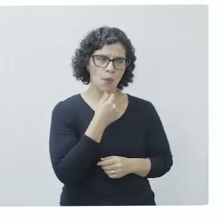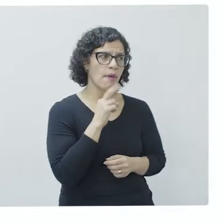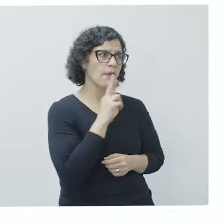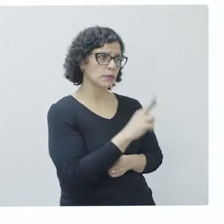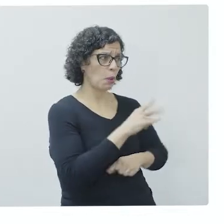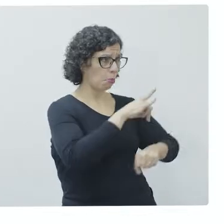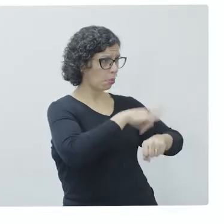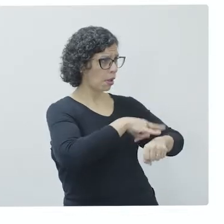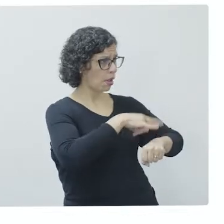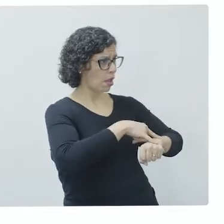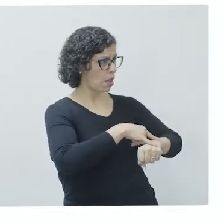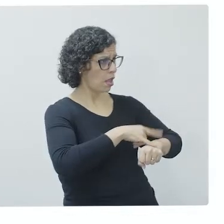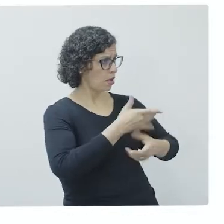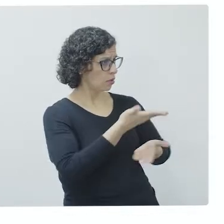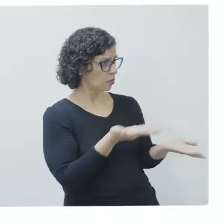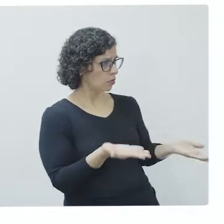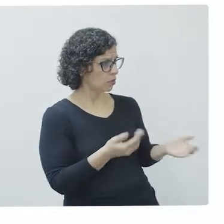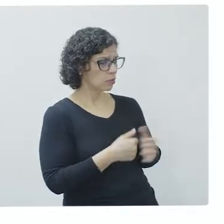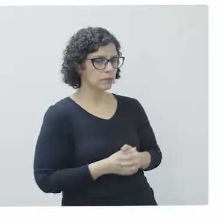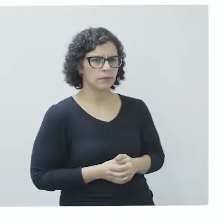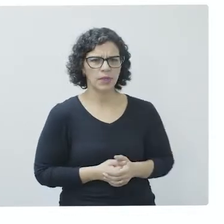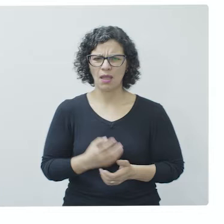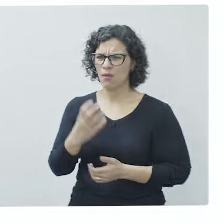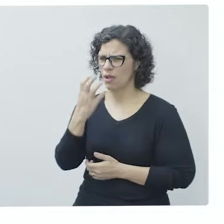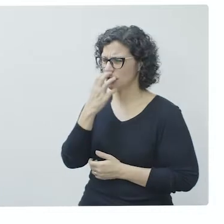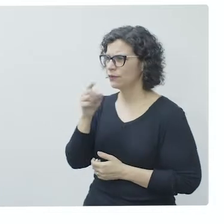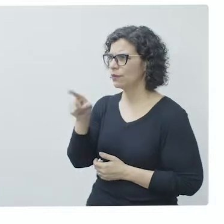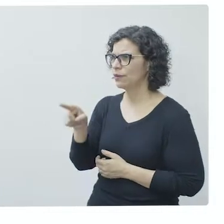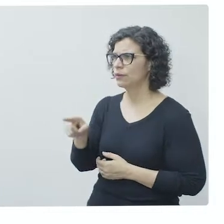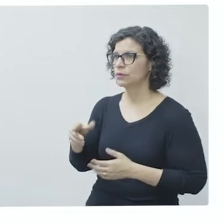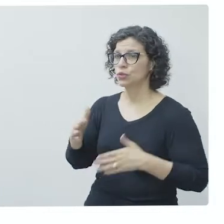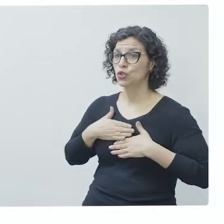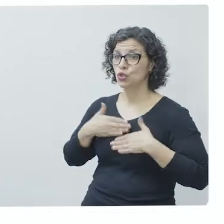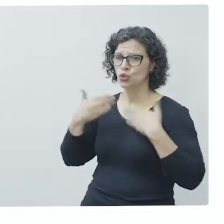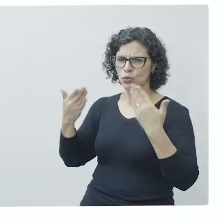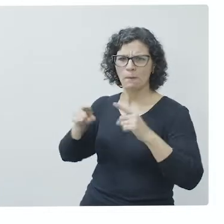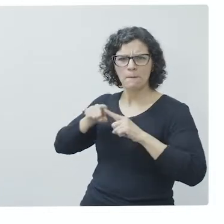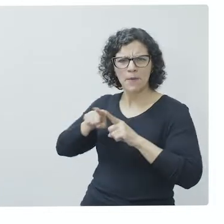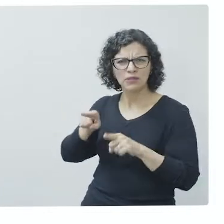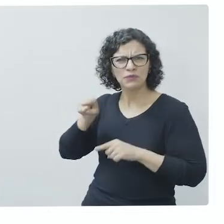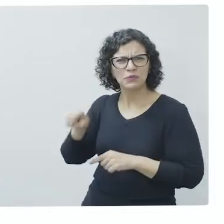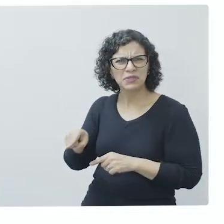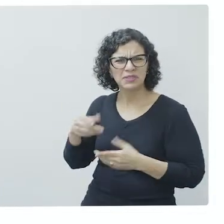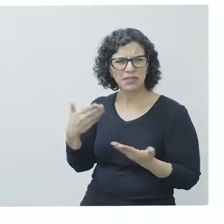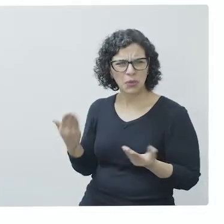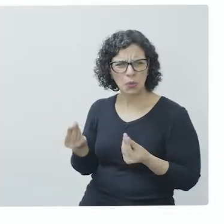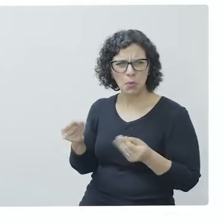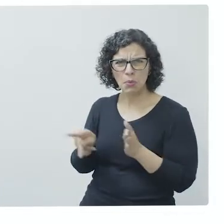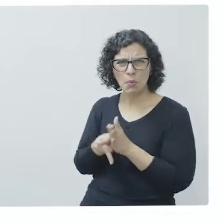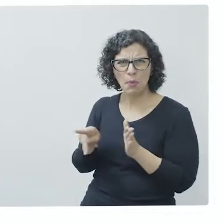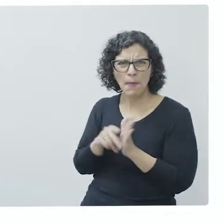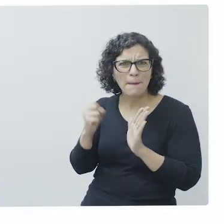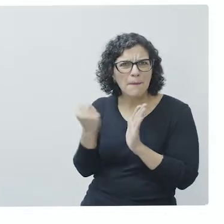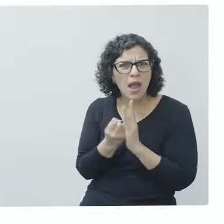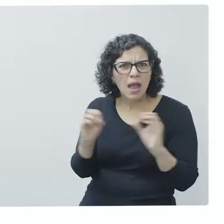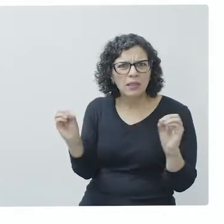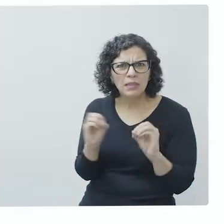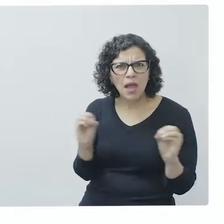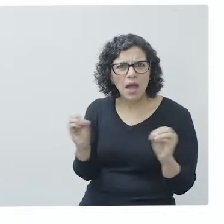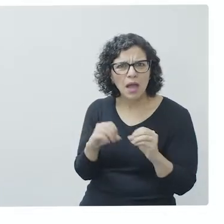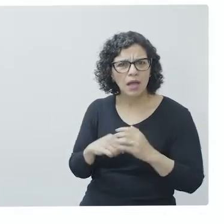o Ricardo: no banheiro. O cachorro, espantado: mas então você não deixa